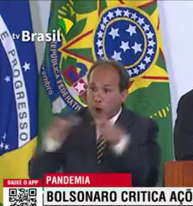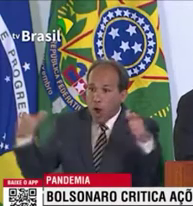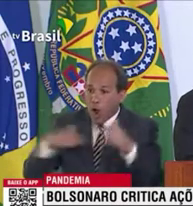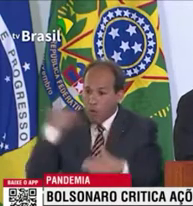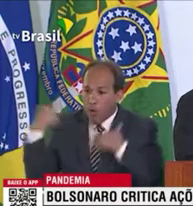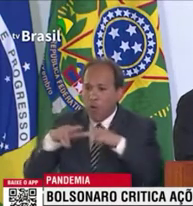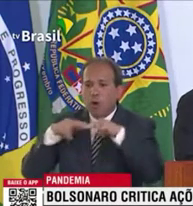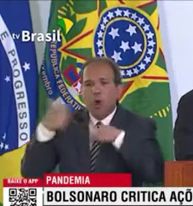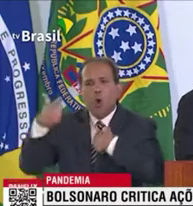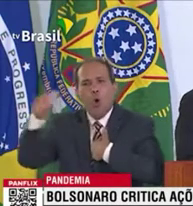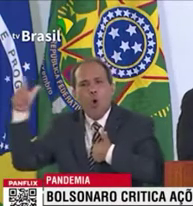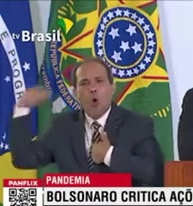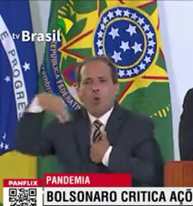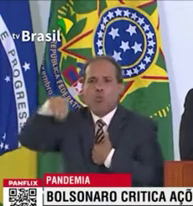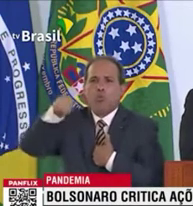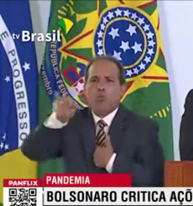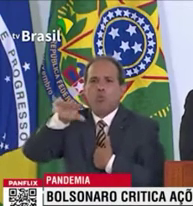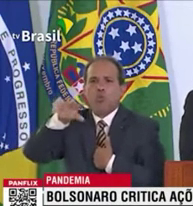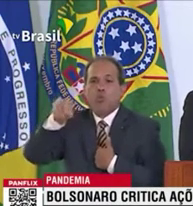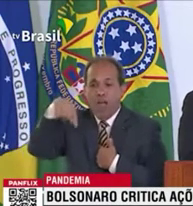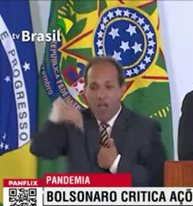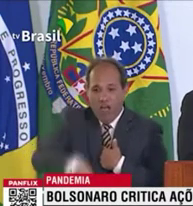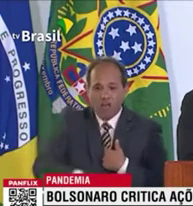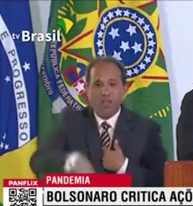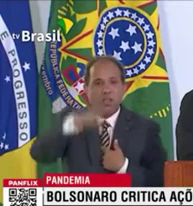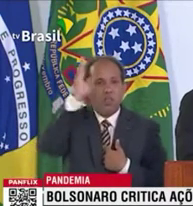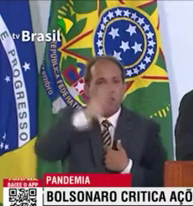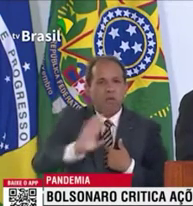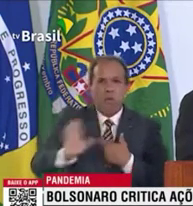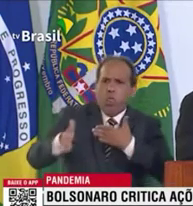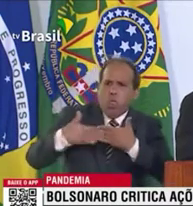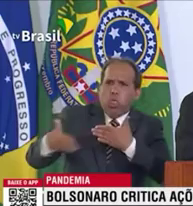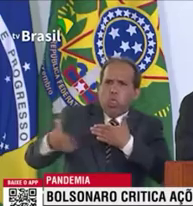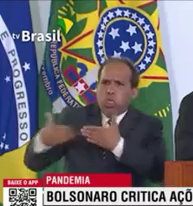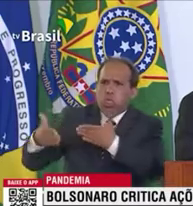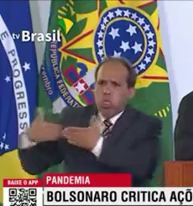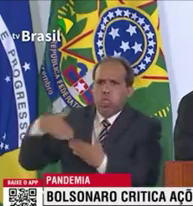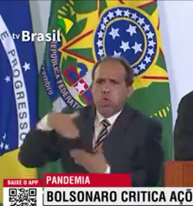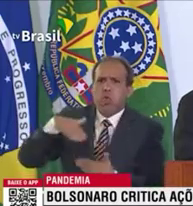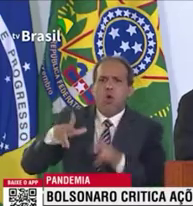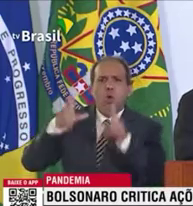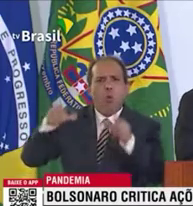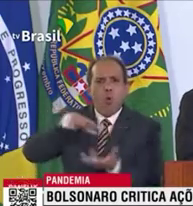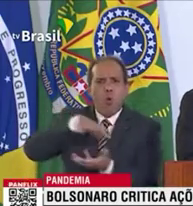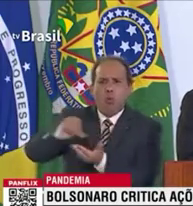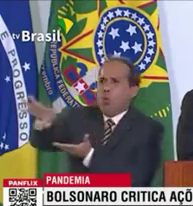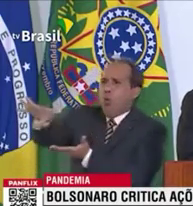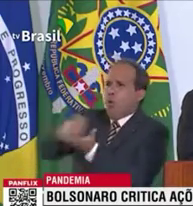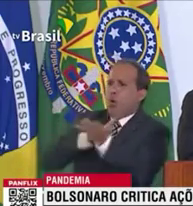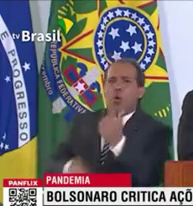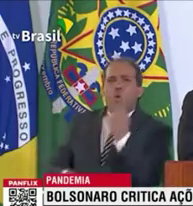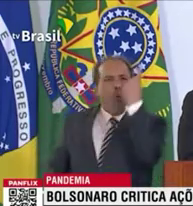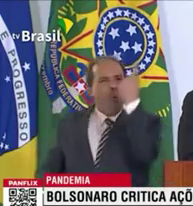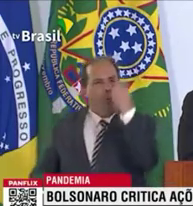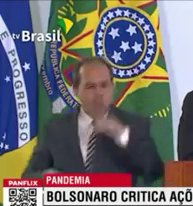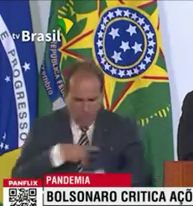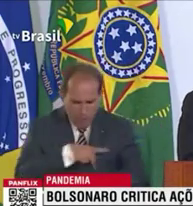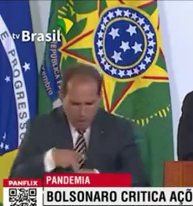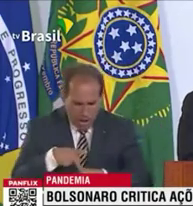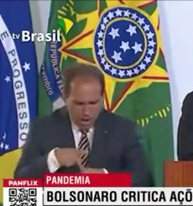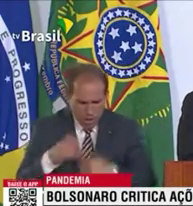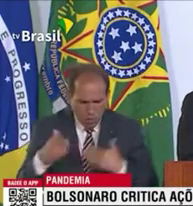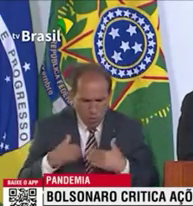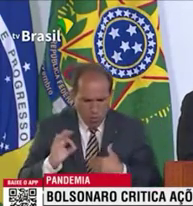E nós aqui, numa onda mundial, fechamos tudo. Um só país não fechou no mundo, pelo que eu